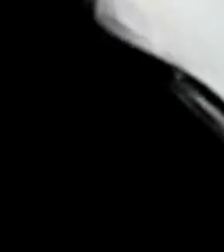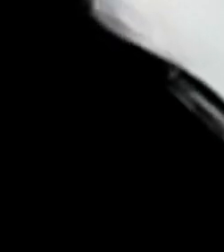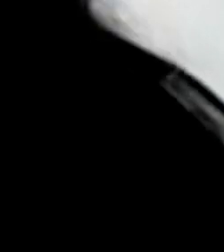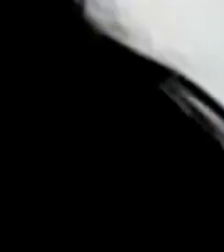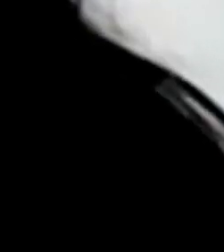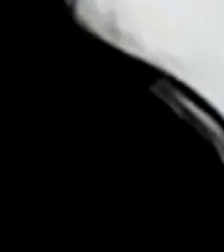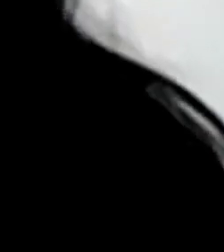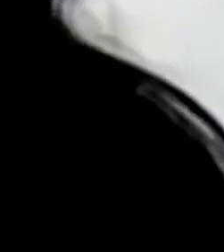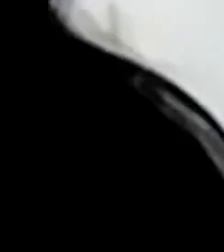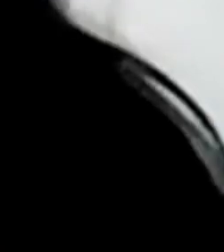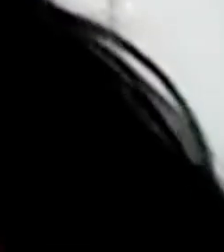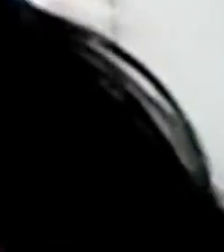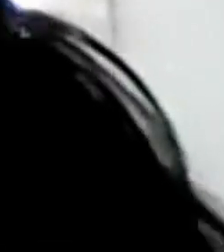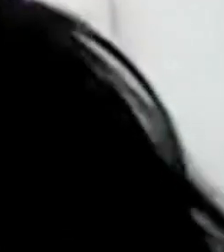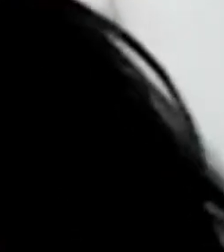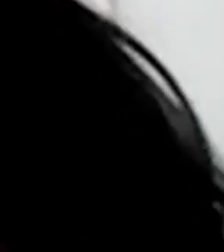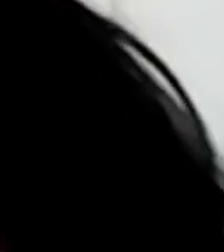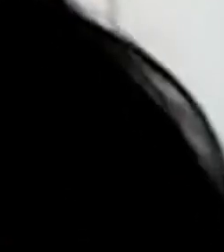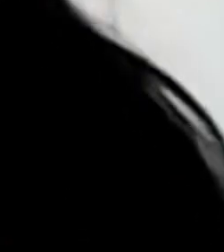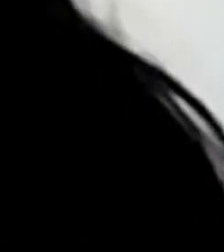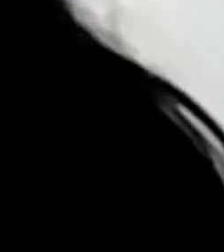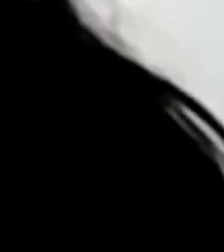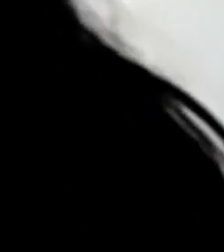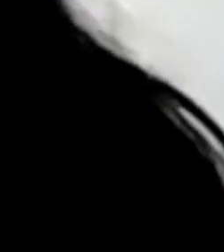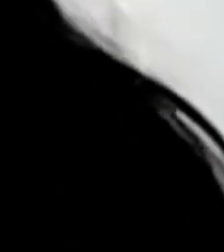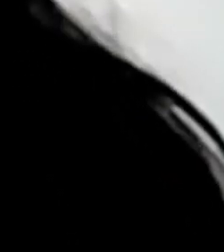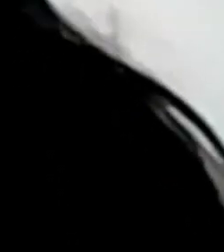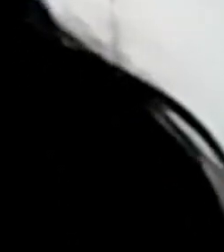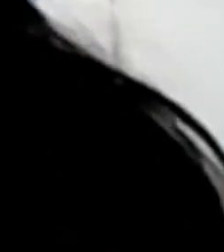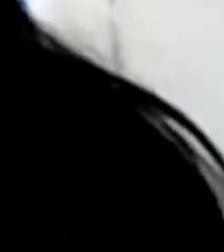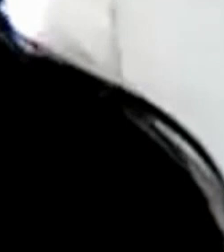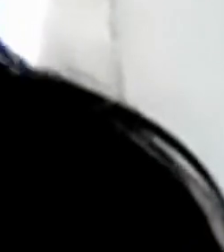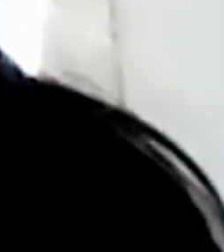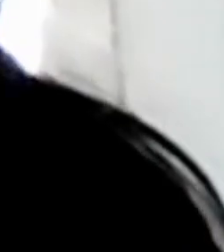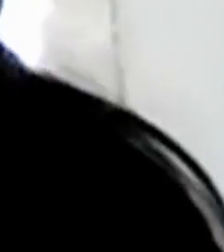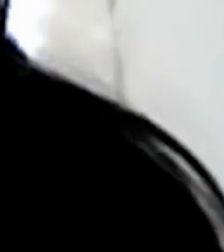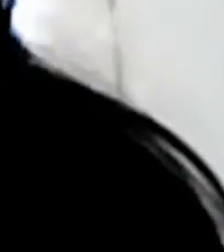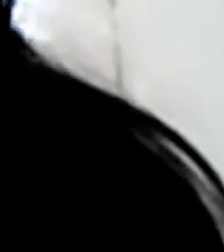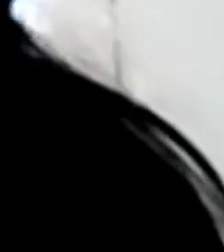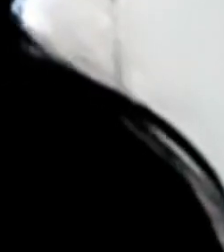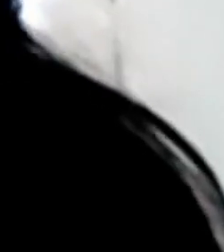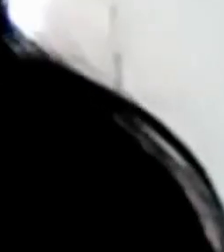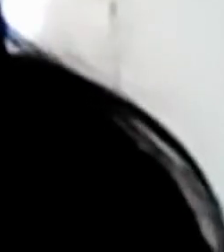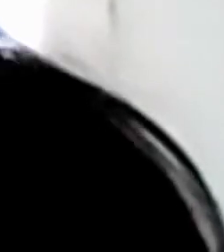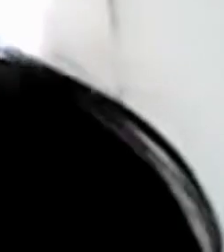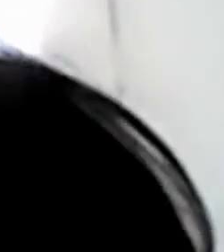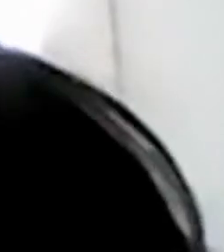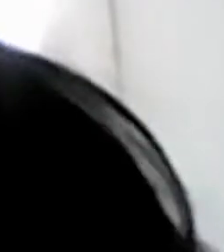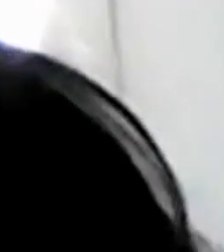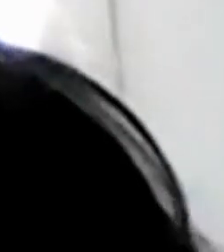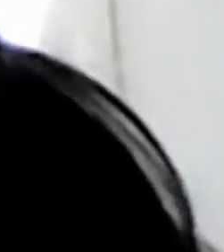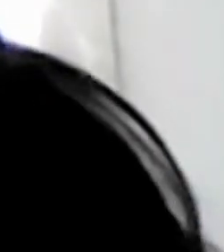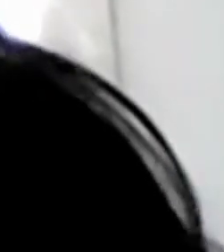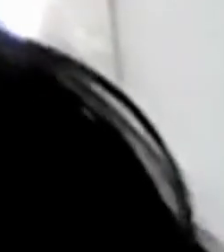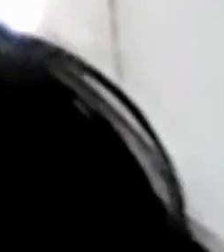respeito à testagem, ela tem seguido os critérios do Ministério, como a Andréia falou. Eu acho que o projeto de lei, ele